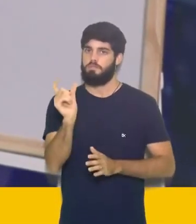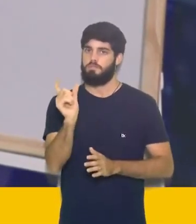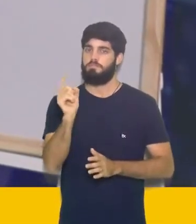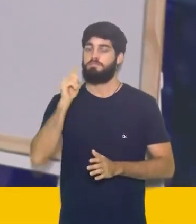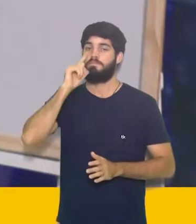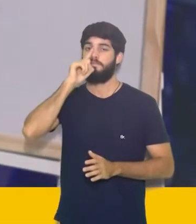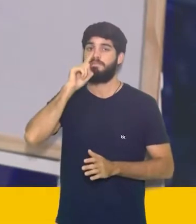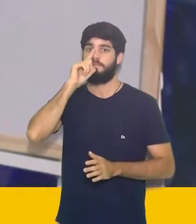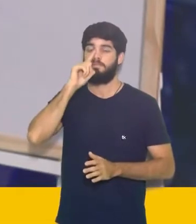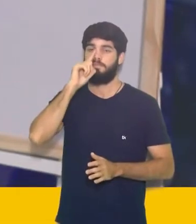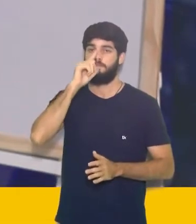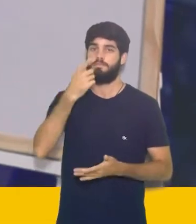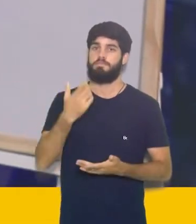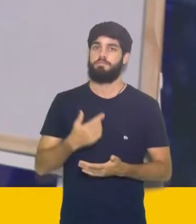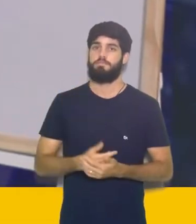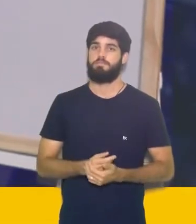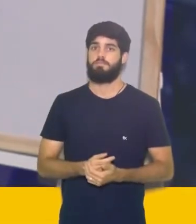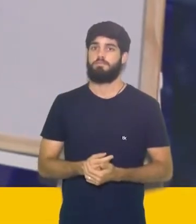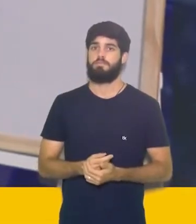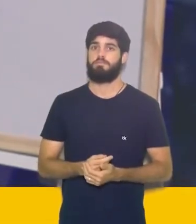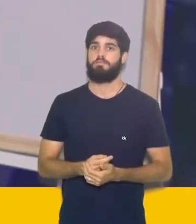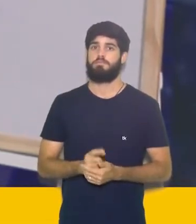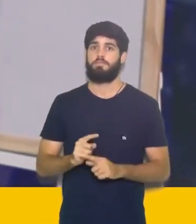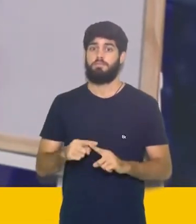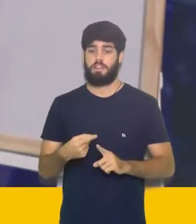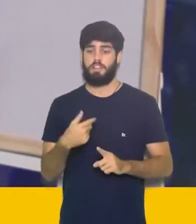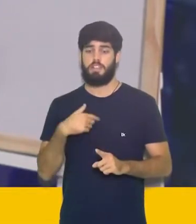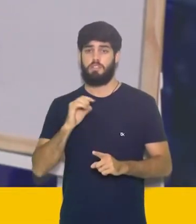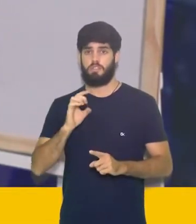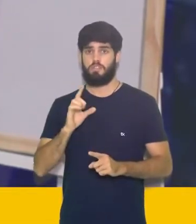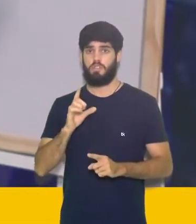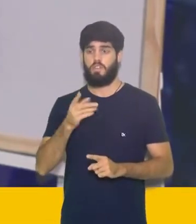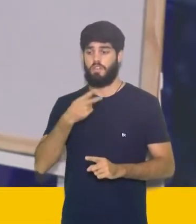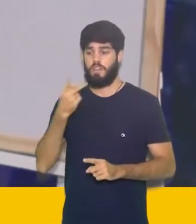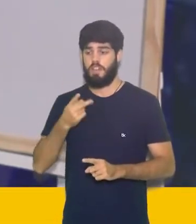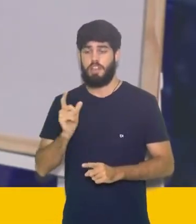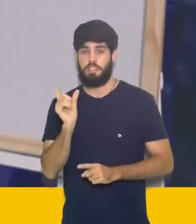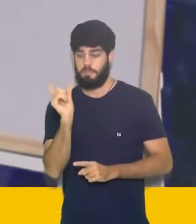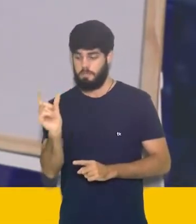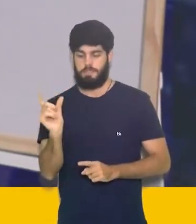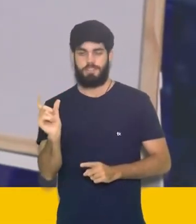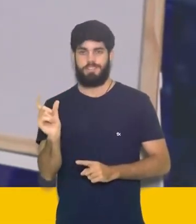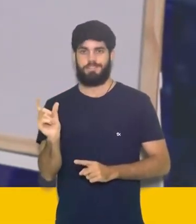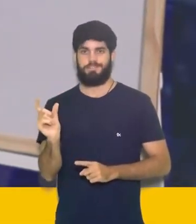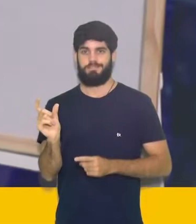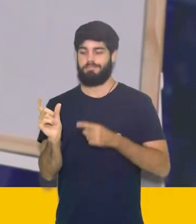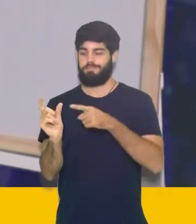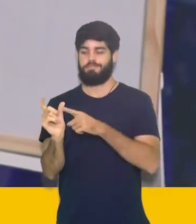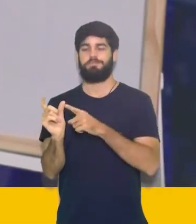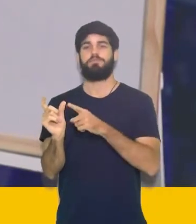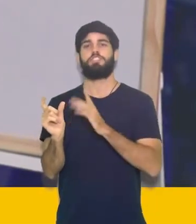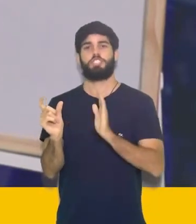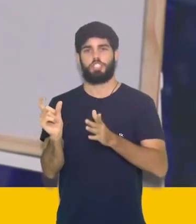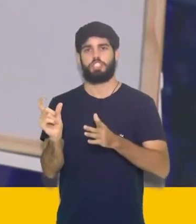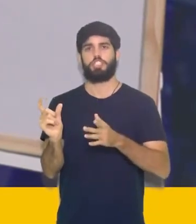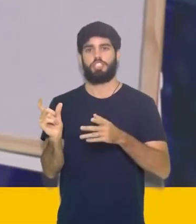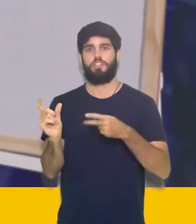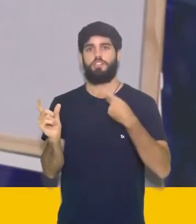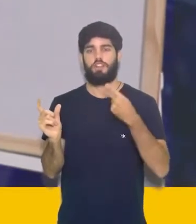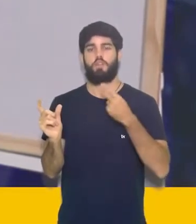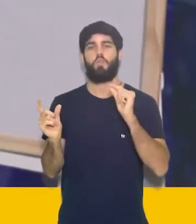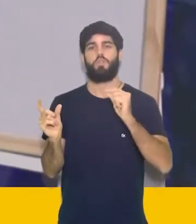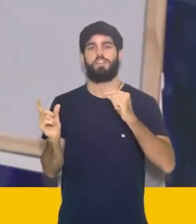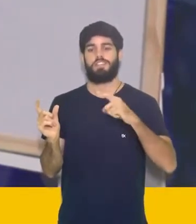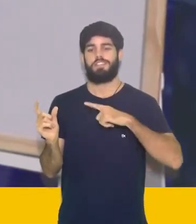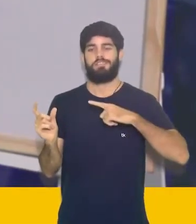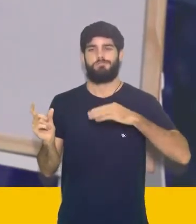palavras que são perigosíssimas e diz assim, mas eu só disse essa palavra. É porque essa palavra já disse o que você tem